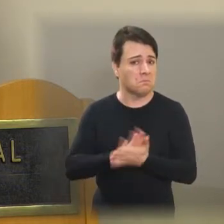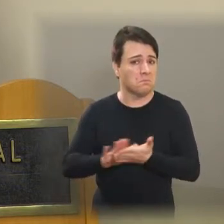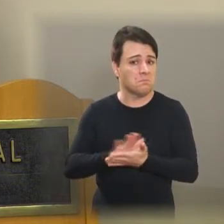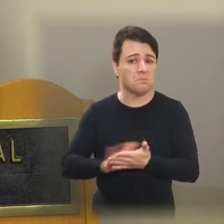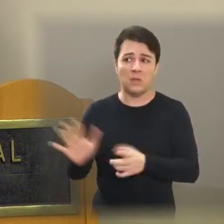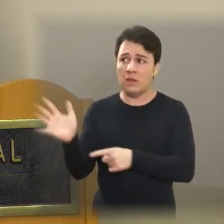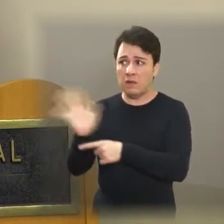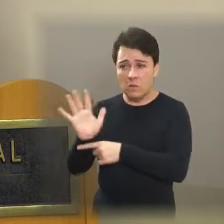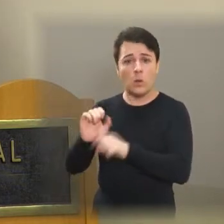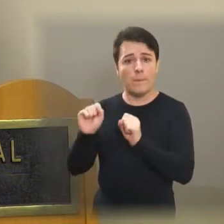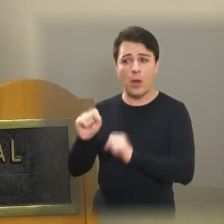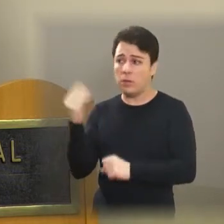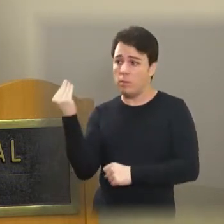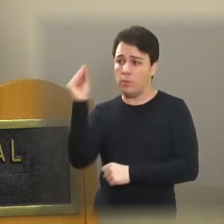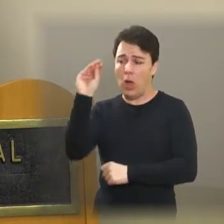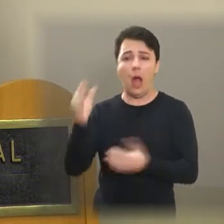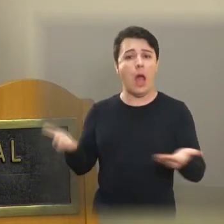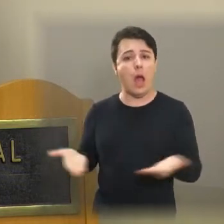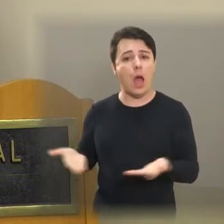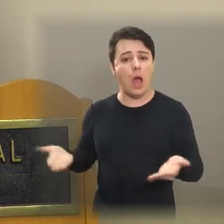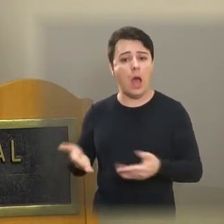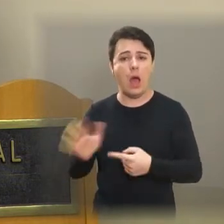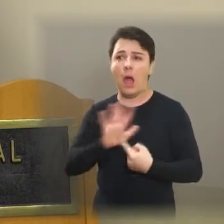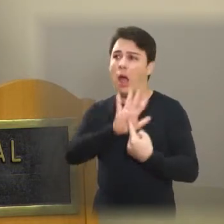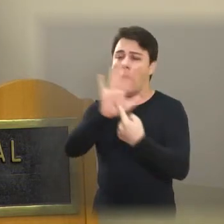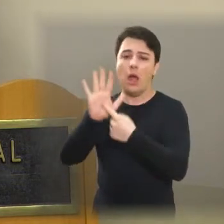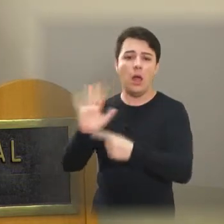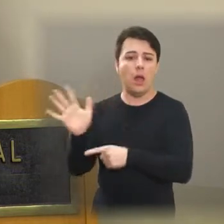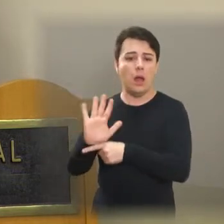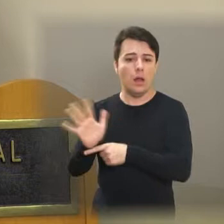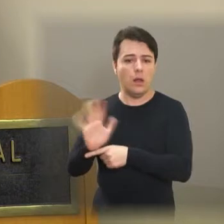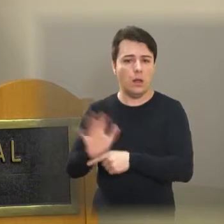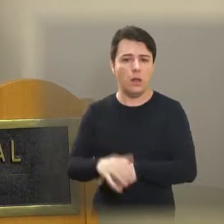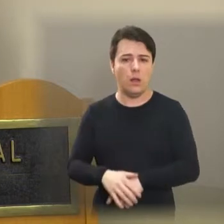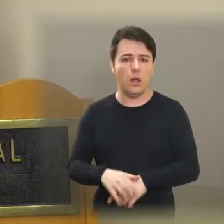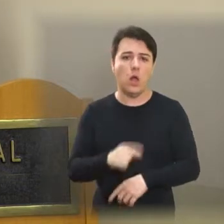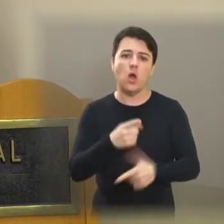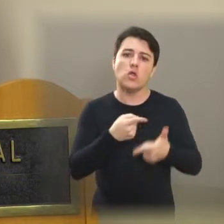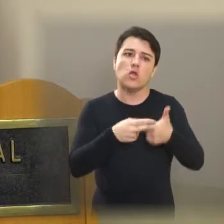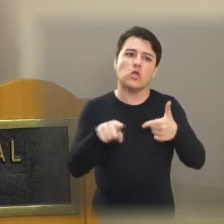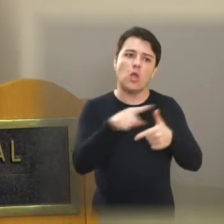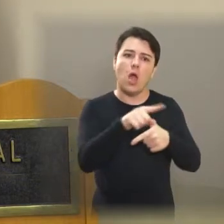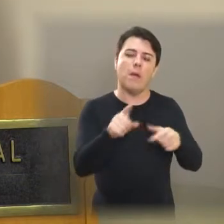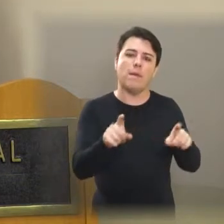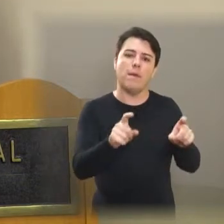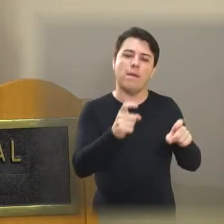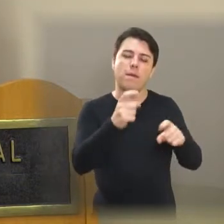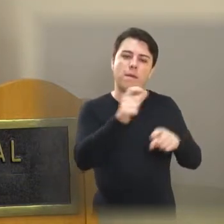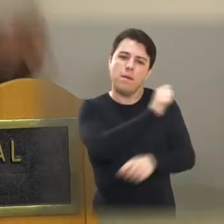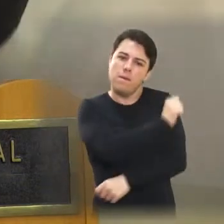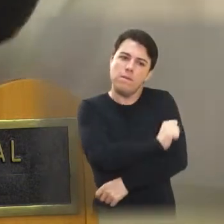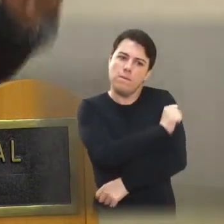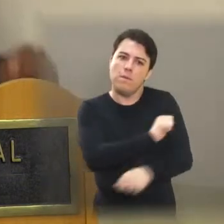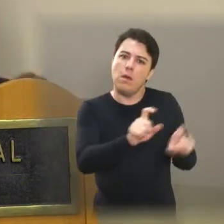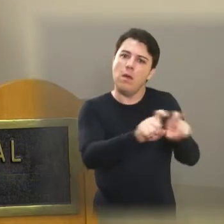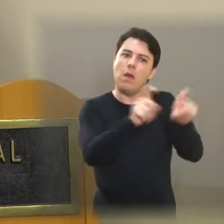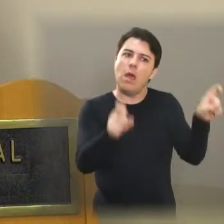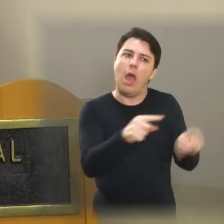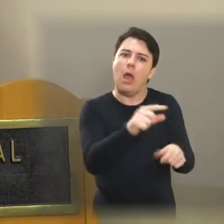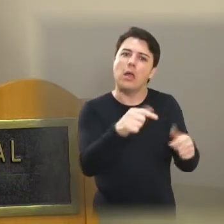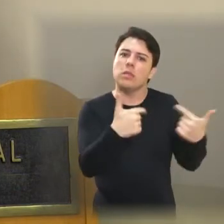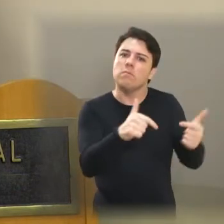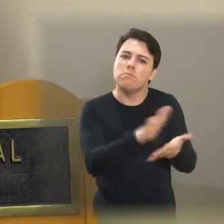podia colocar agora o vídeo, né? Podia colocar agora o vídeo que está ruim, que a obstetra não faz nada, a obstetriz não faz nada. Por que eu não falo isso